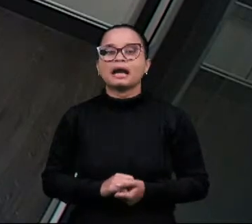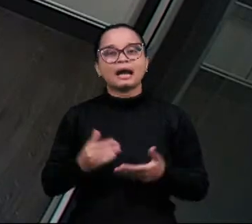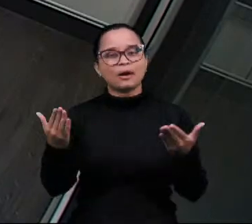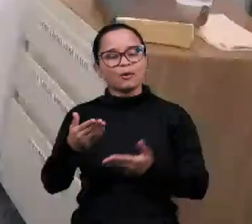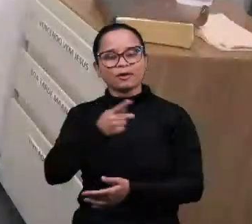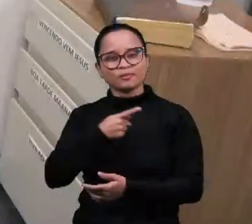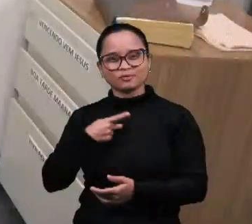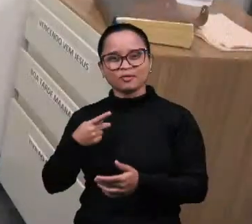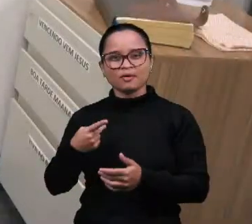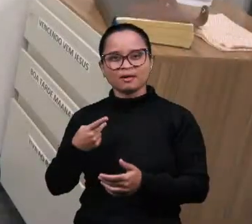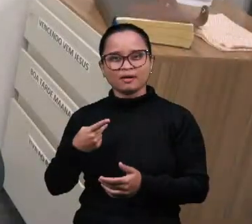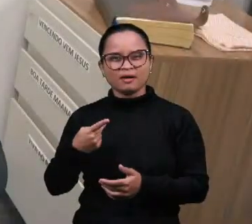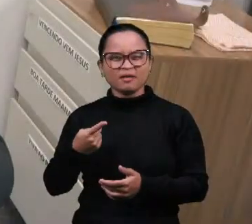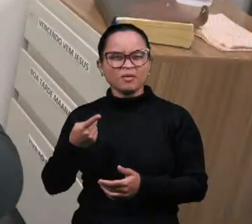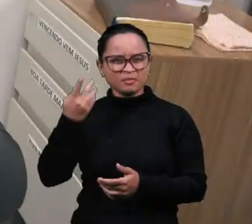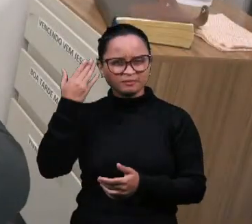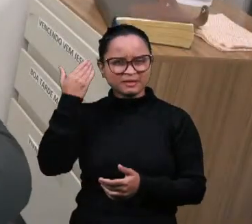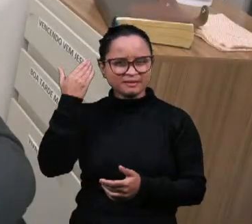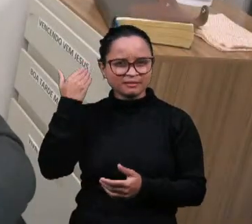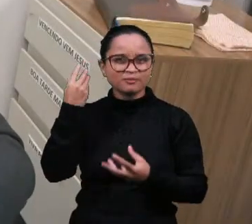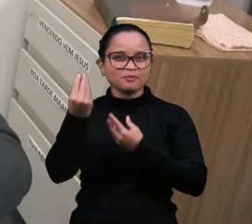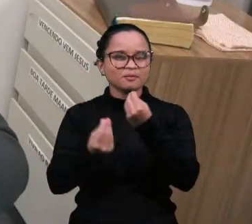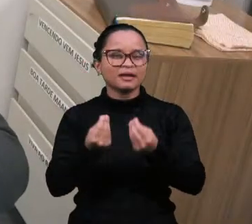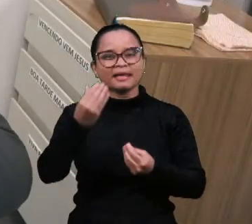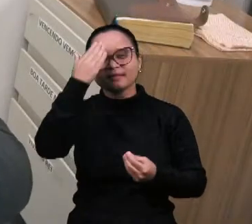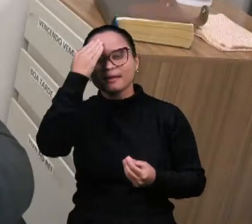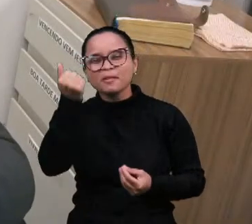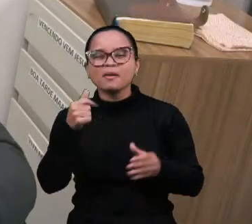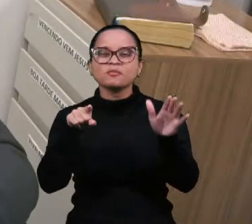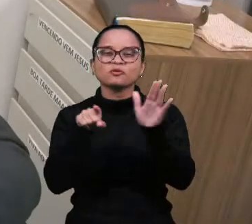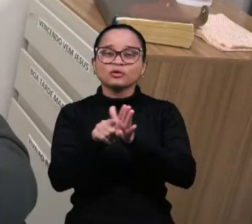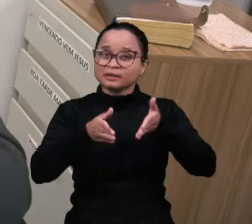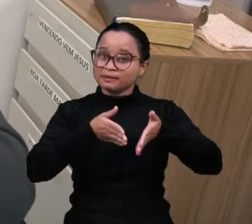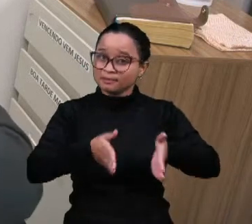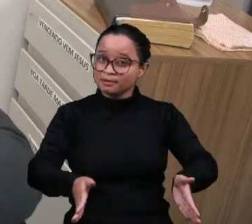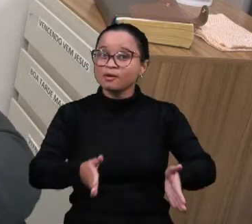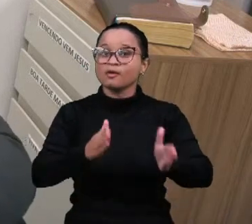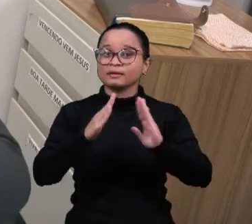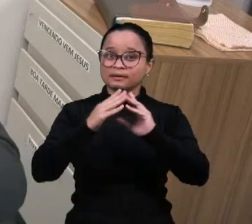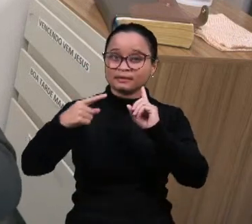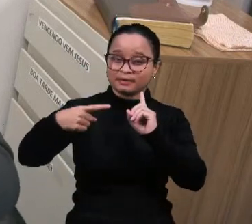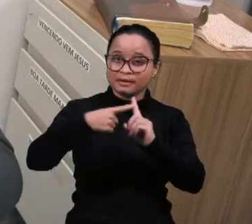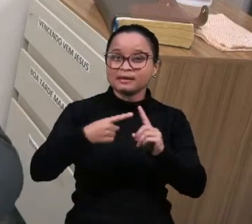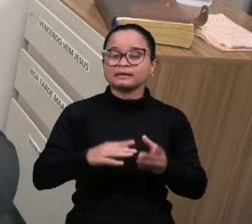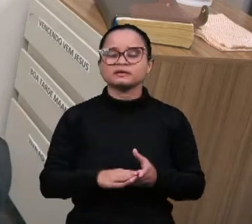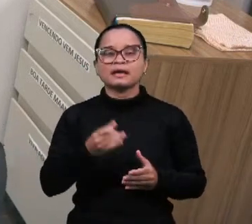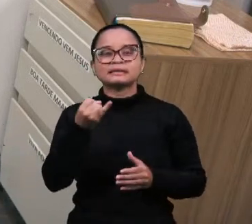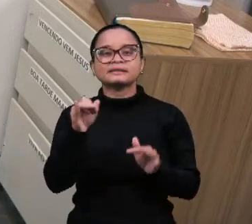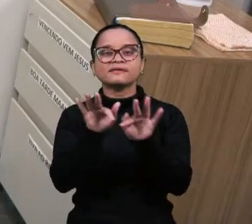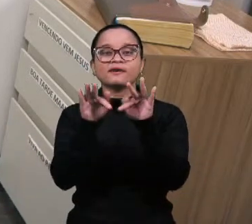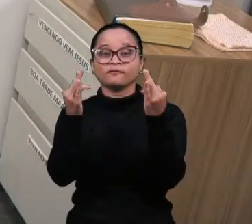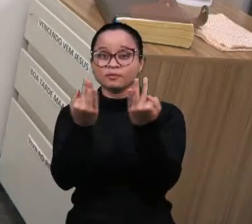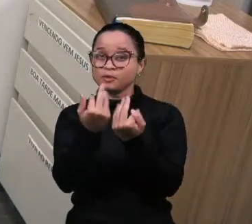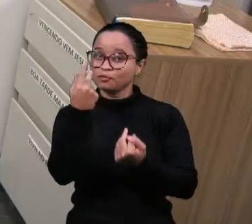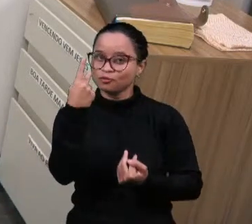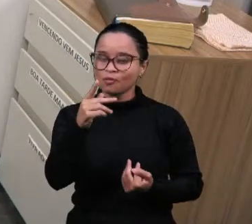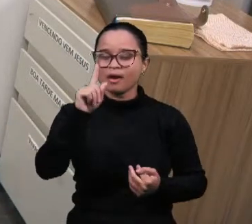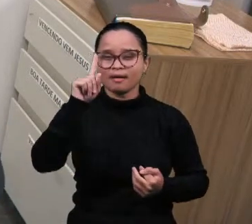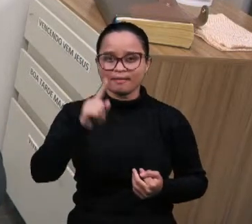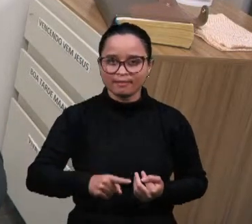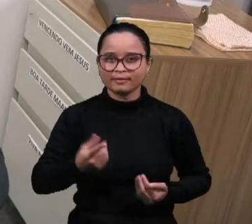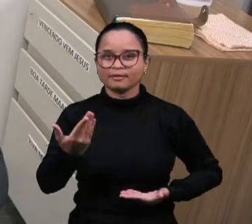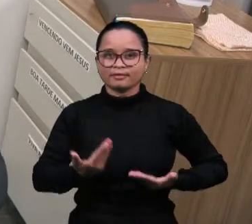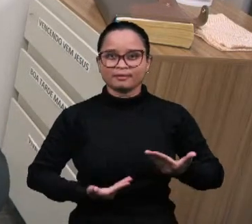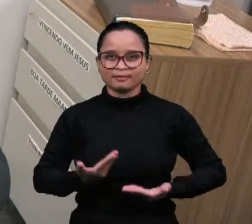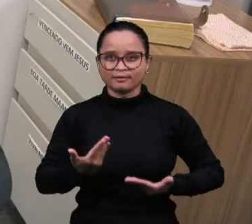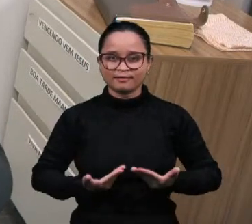né? Queremos saber se o pastor nasceu na obra, nasceu no evangelho, se o seu lar era um lar evangélico. Como